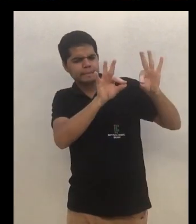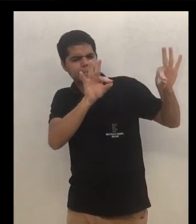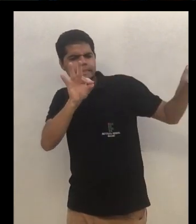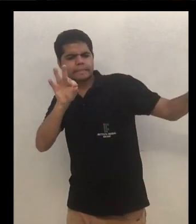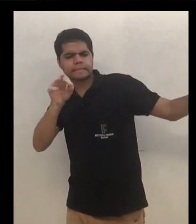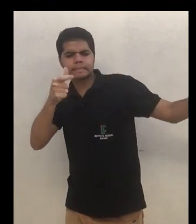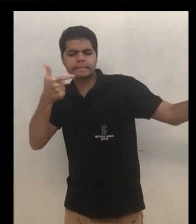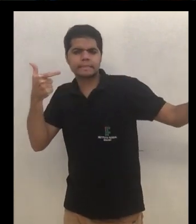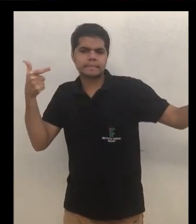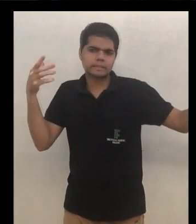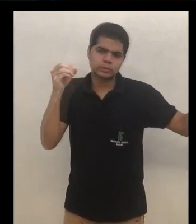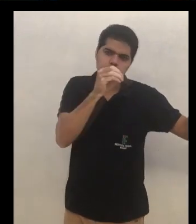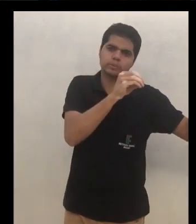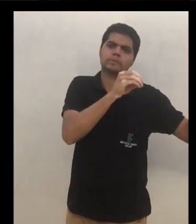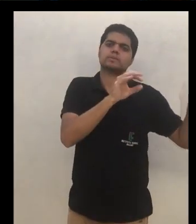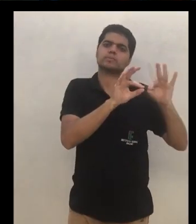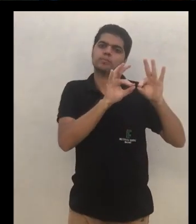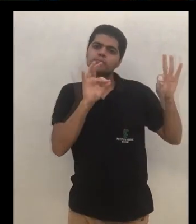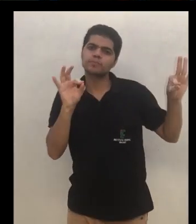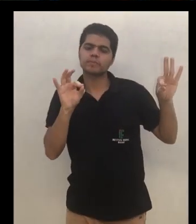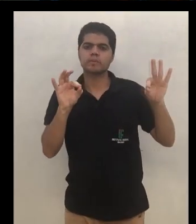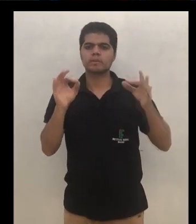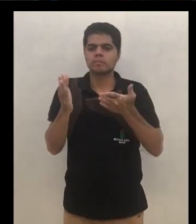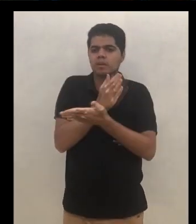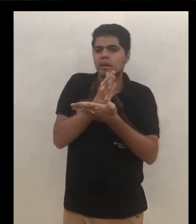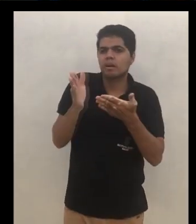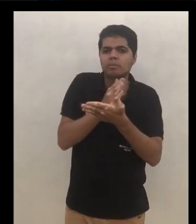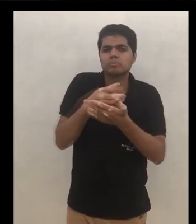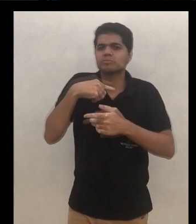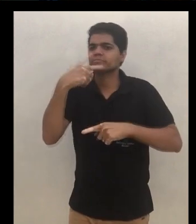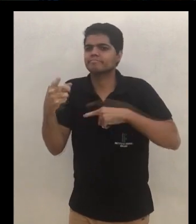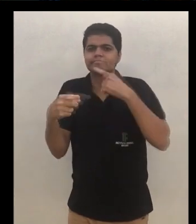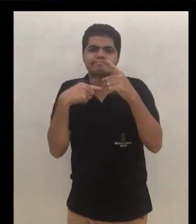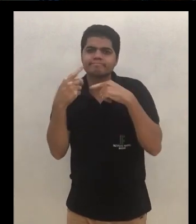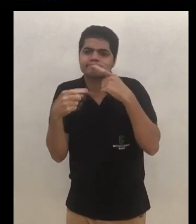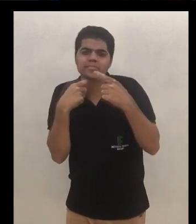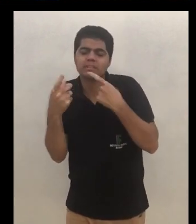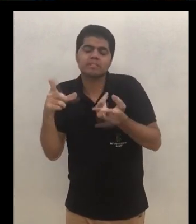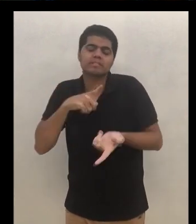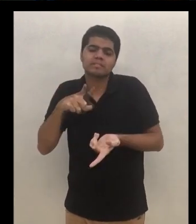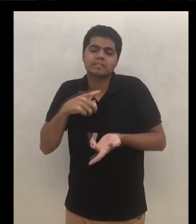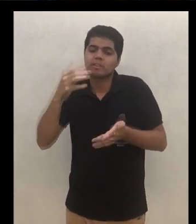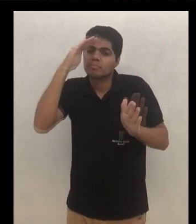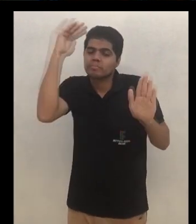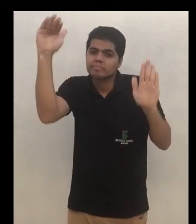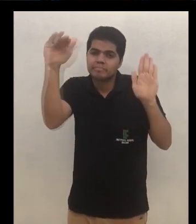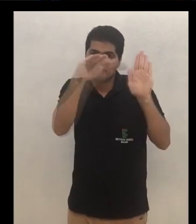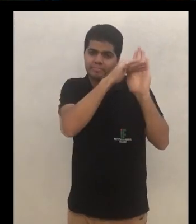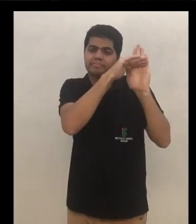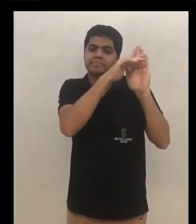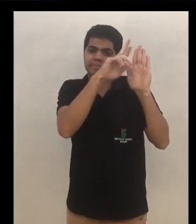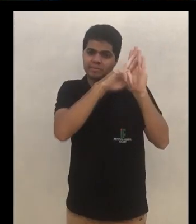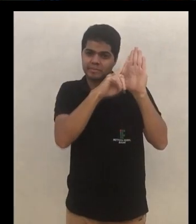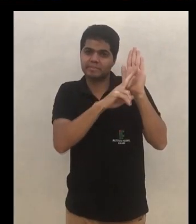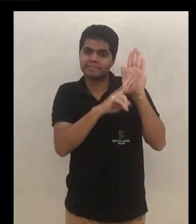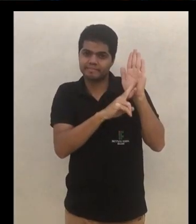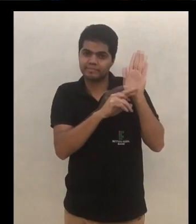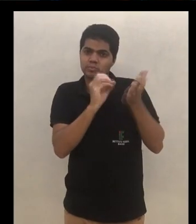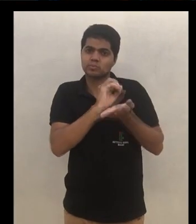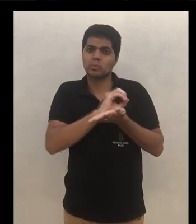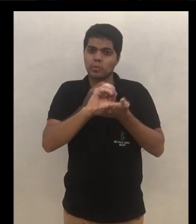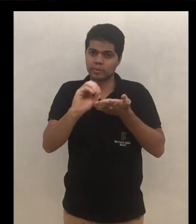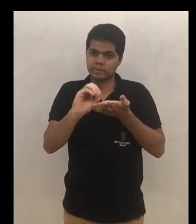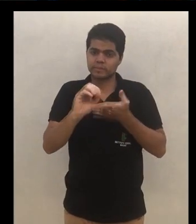para elas. Então, muitos produtores não conseguem atender esse requisito, que é da instrução normativa dos